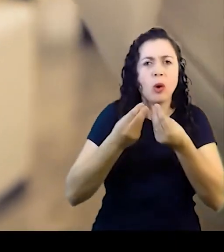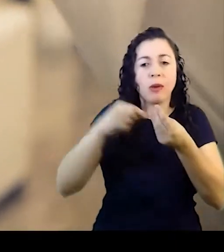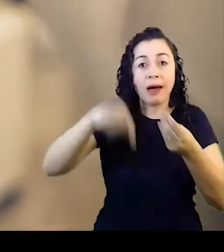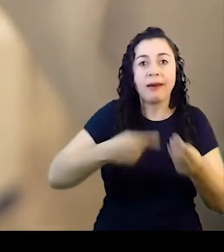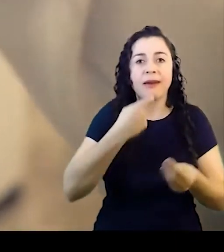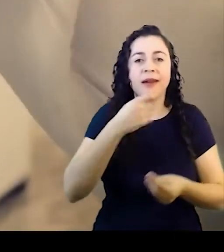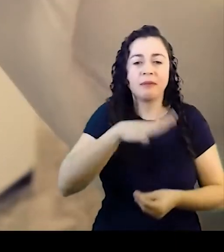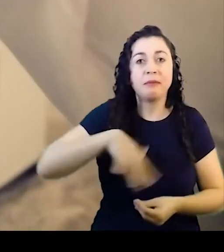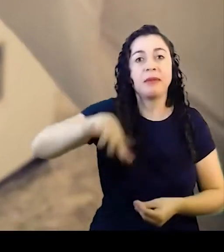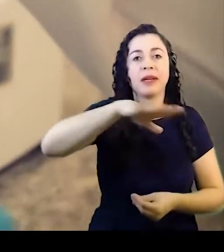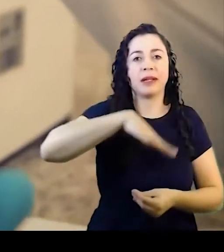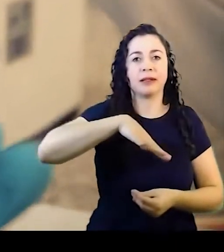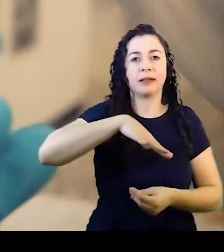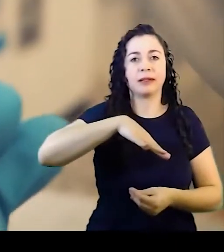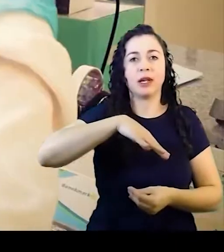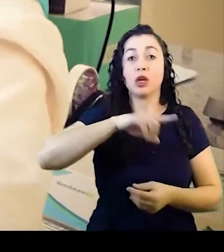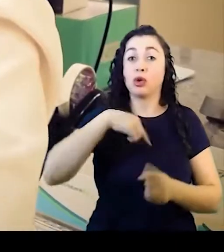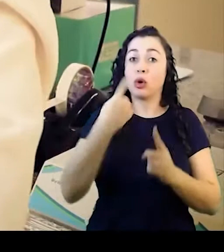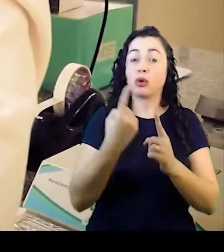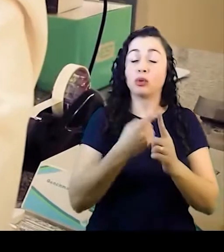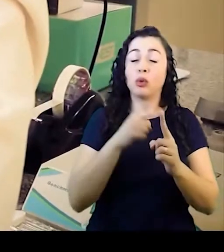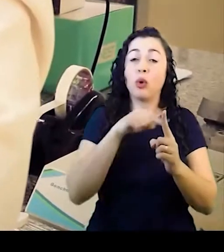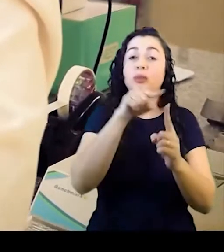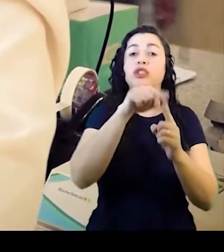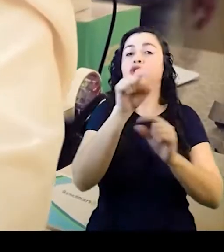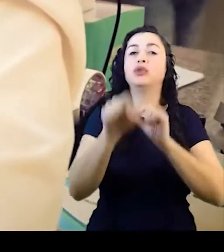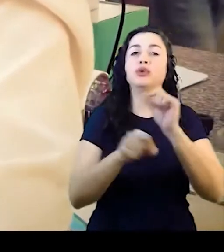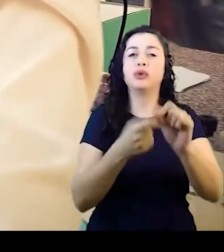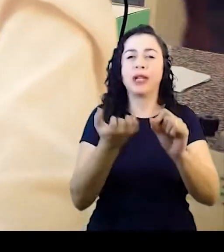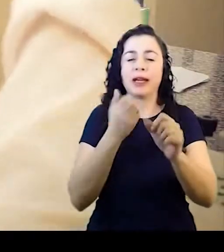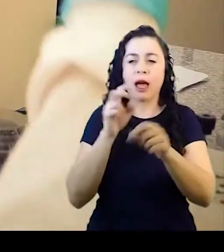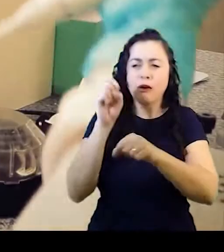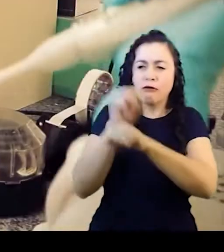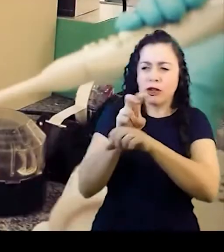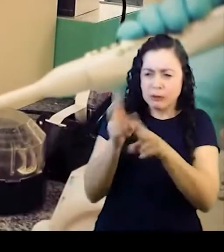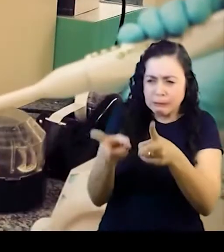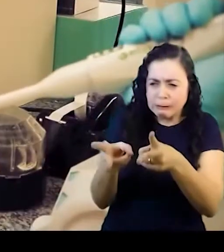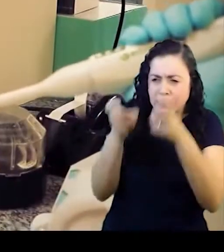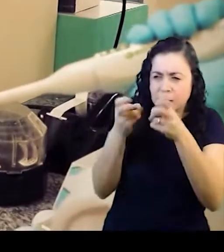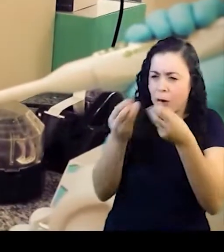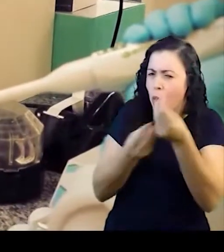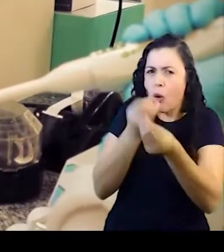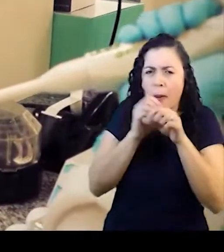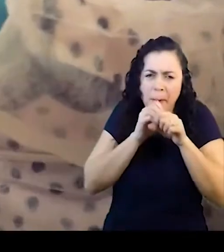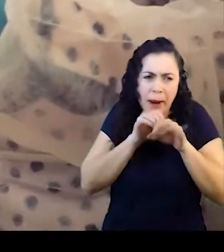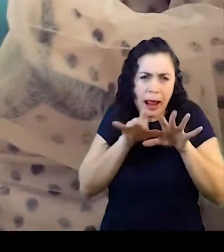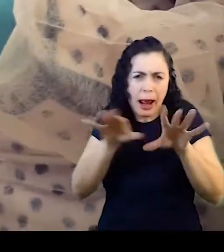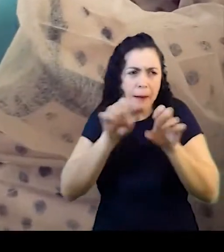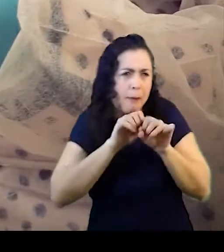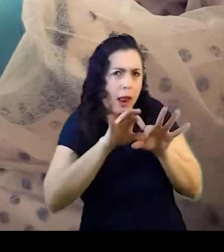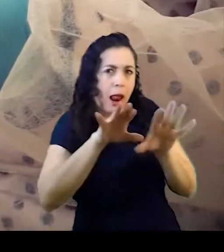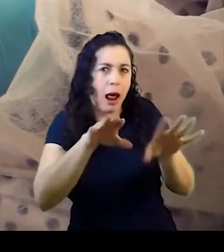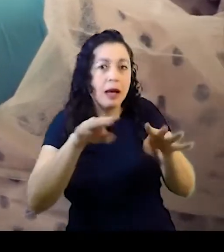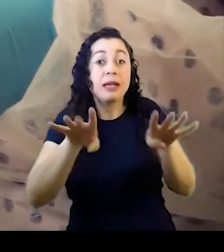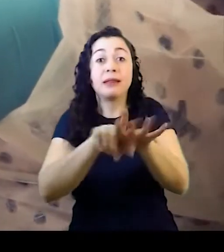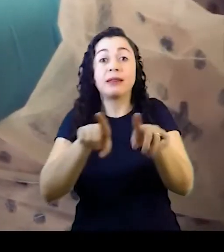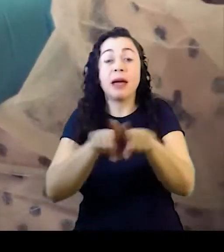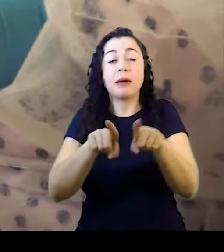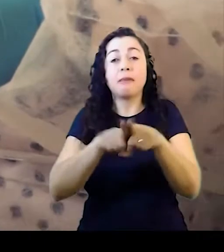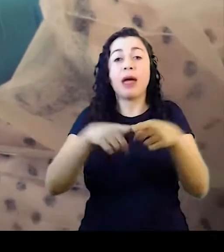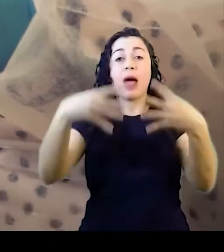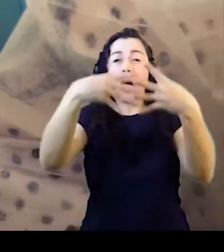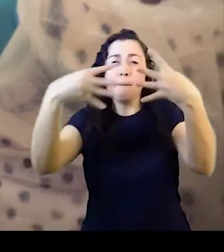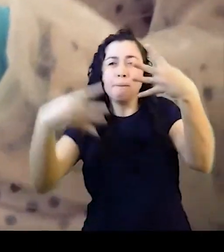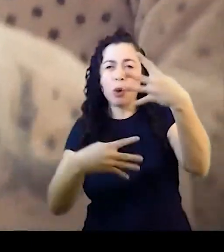A perspectiva nossa é, de fato, rastrear, entender como esse vírus está se dispersando, quais são as mutações que ele tem